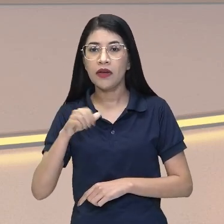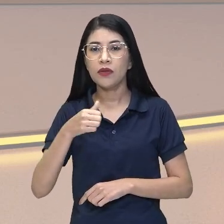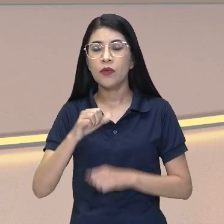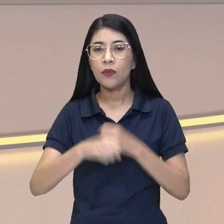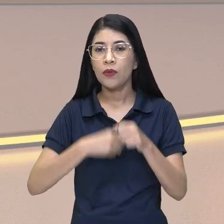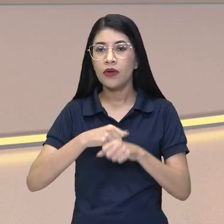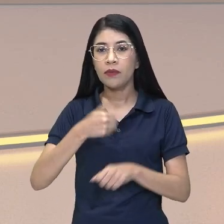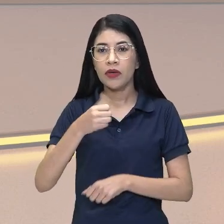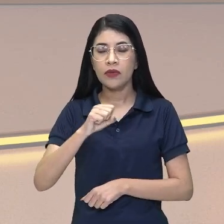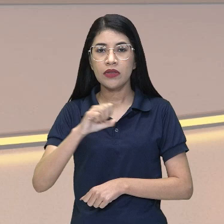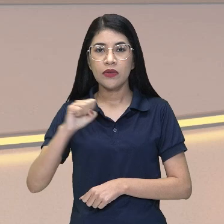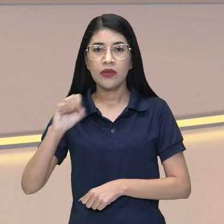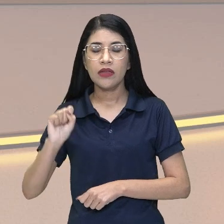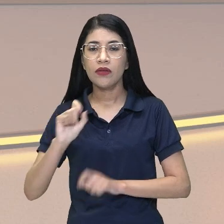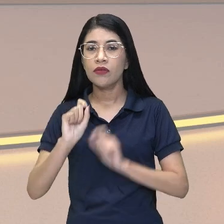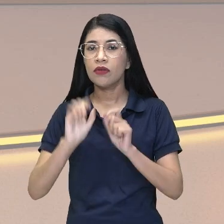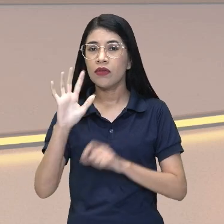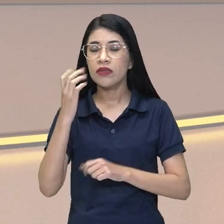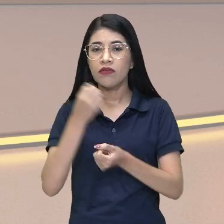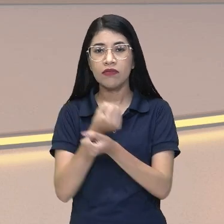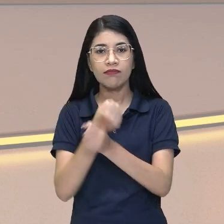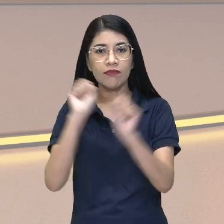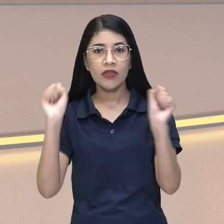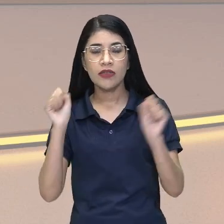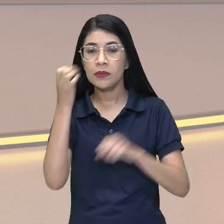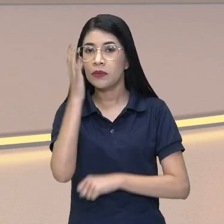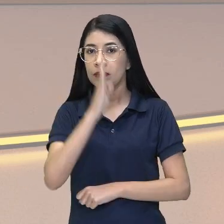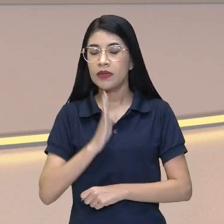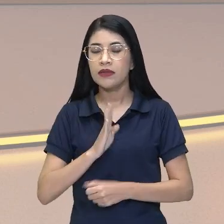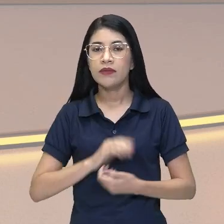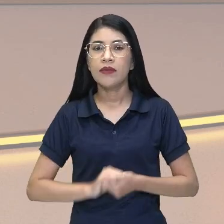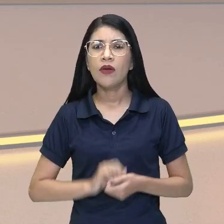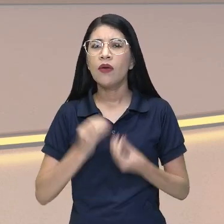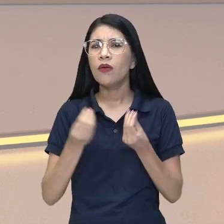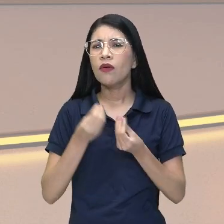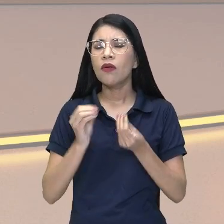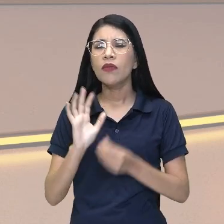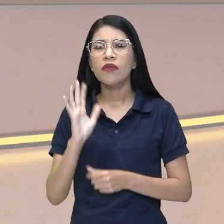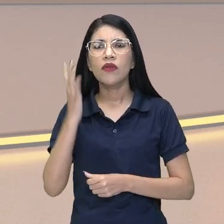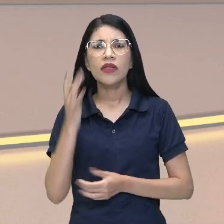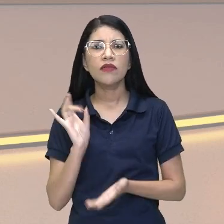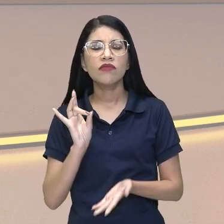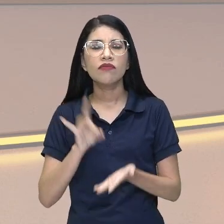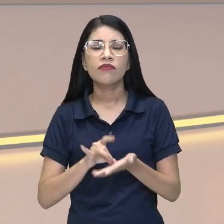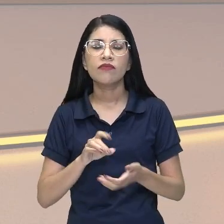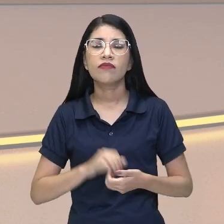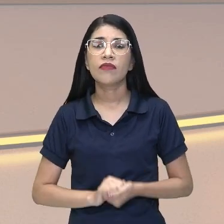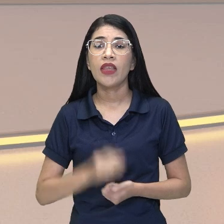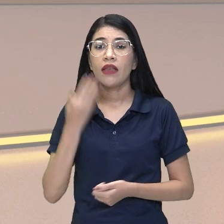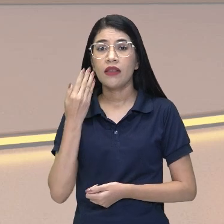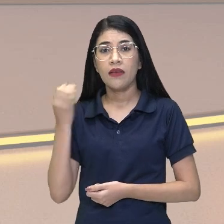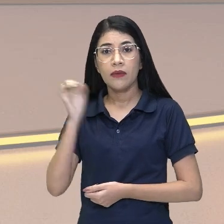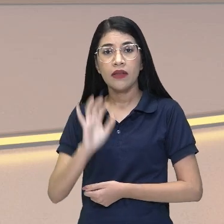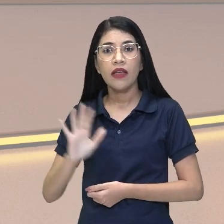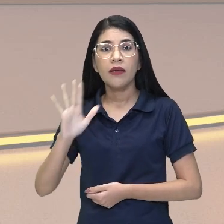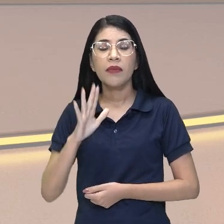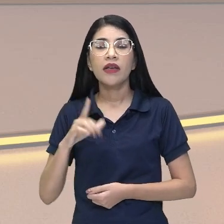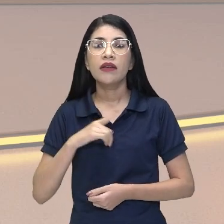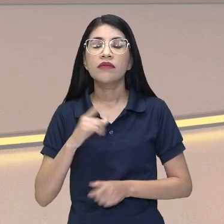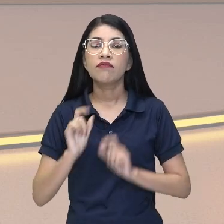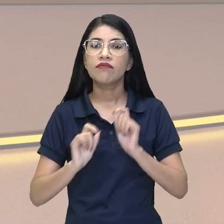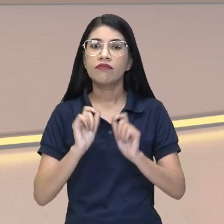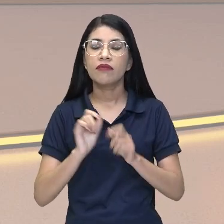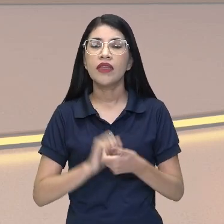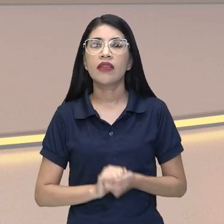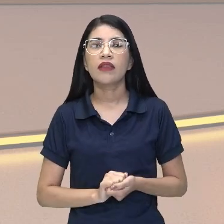abolição no Brasil. Então vamos lá ver como é que isso aconteceu, tá? Nós temos aí esse